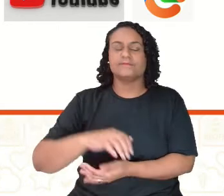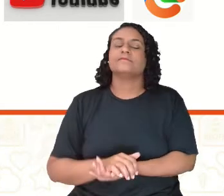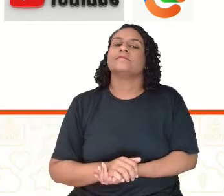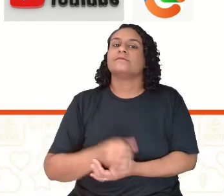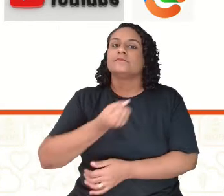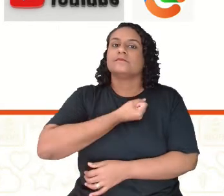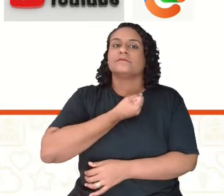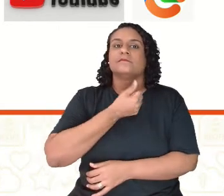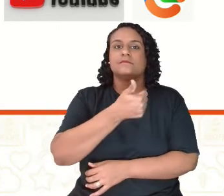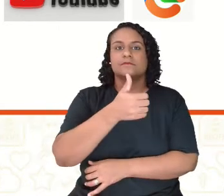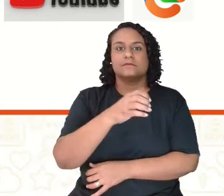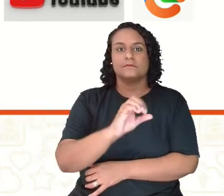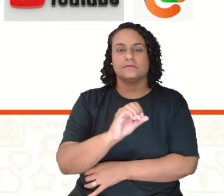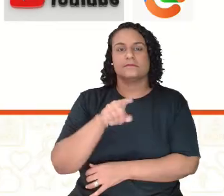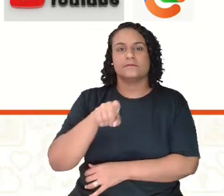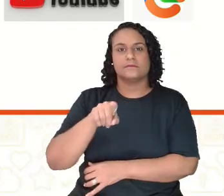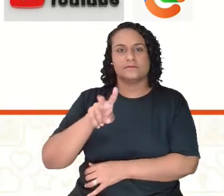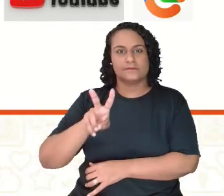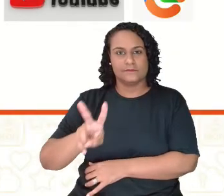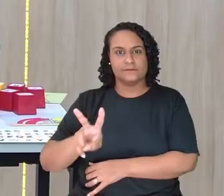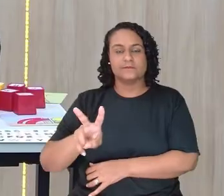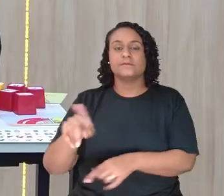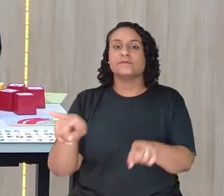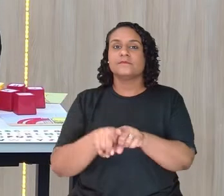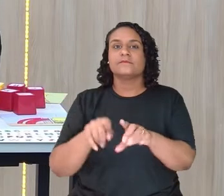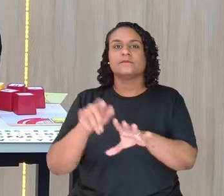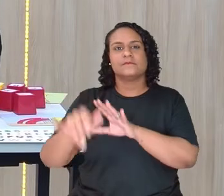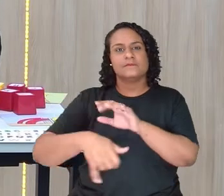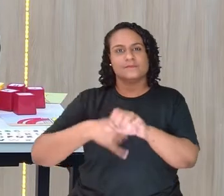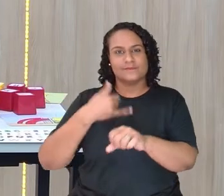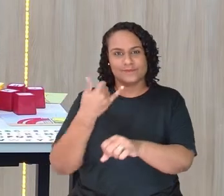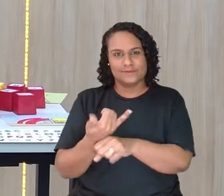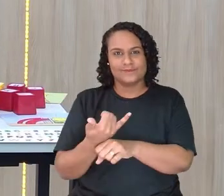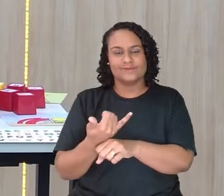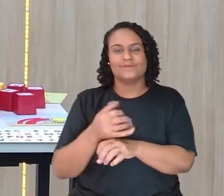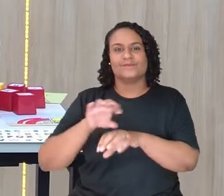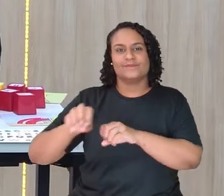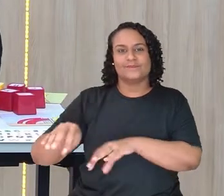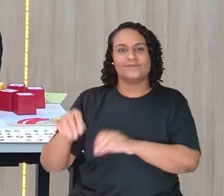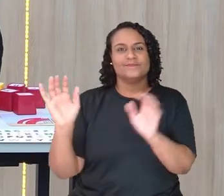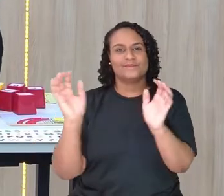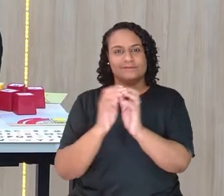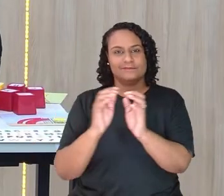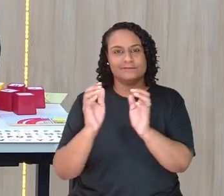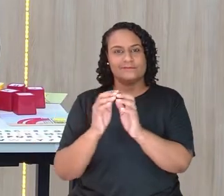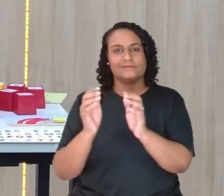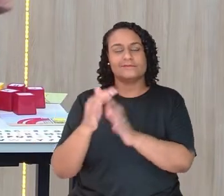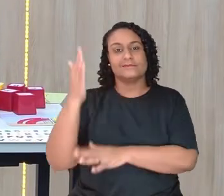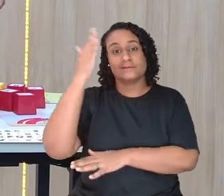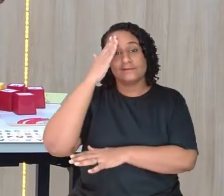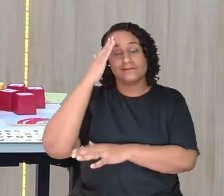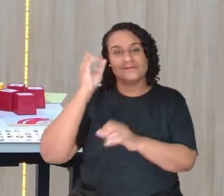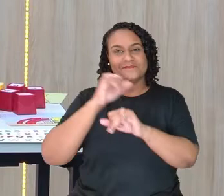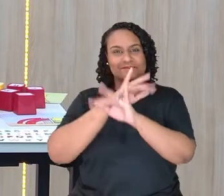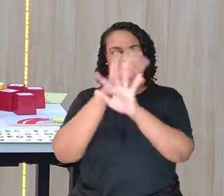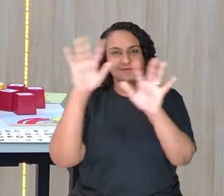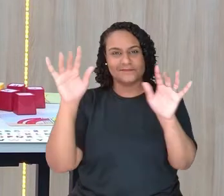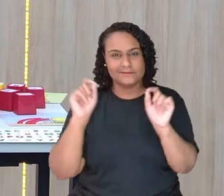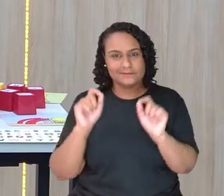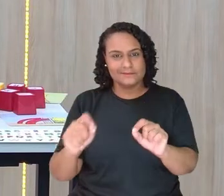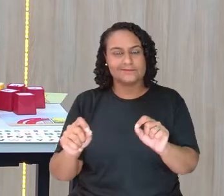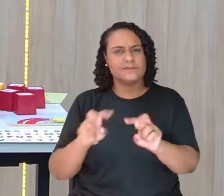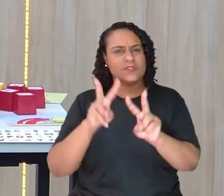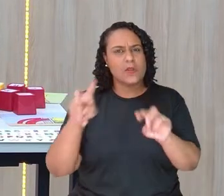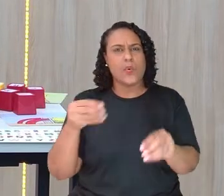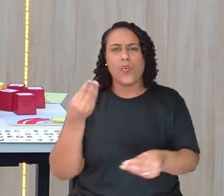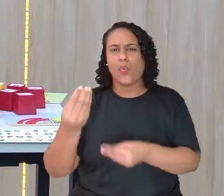E também no YouTube, no canal do Educa Recife. Então, mas vamos entender um pouquinho sobre essa